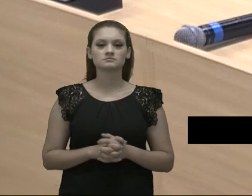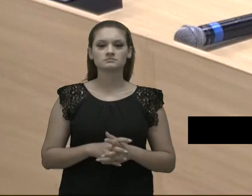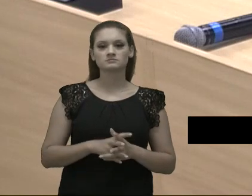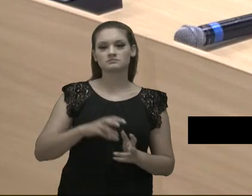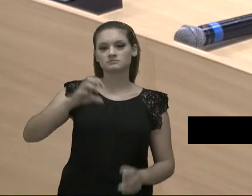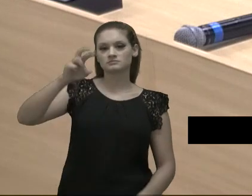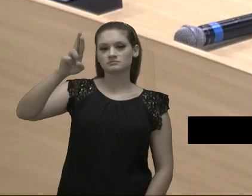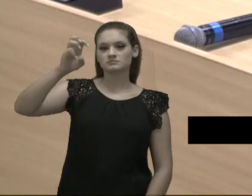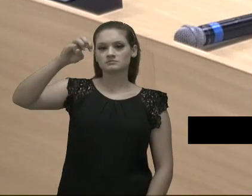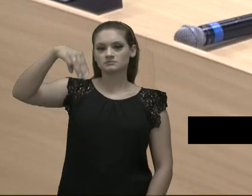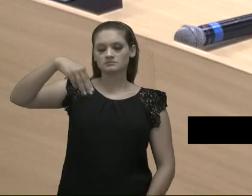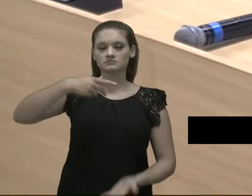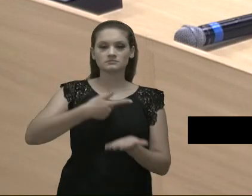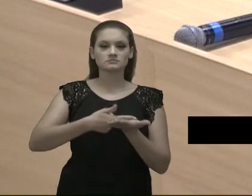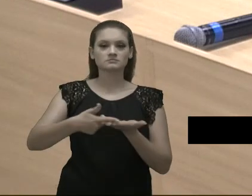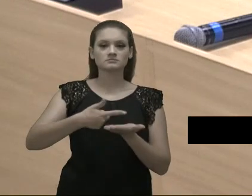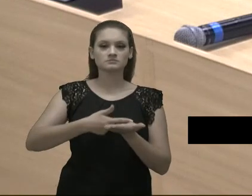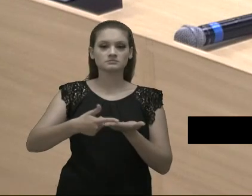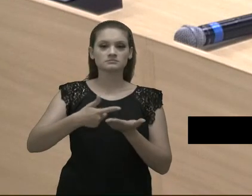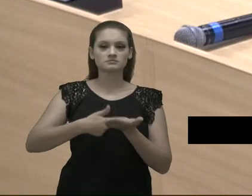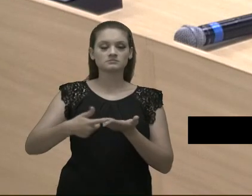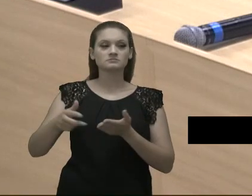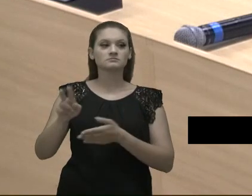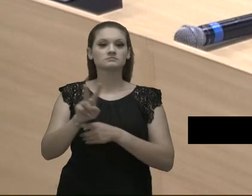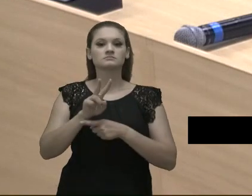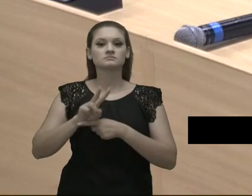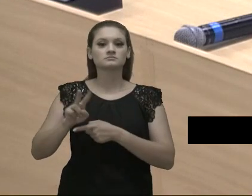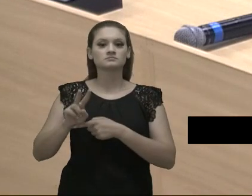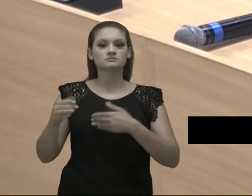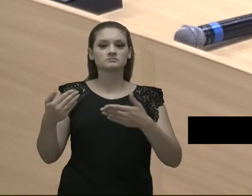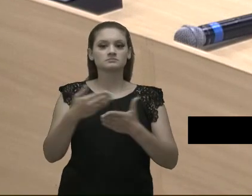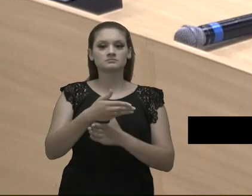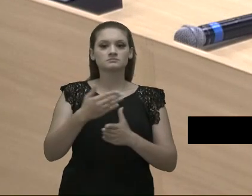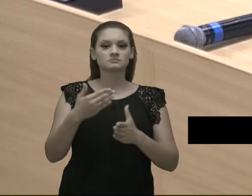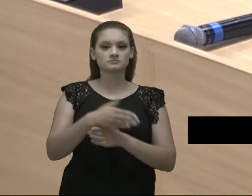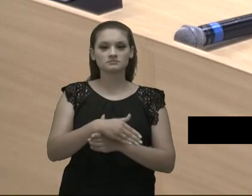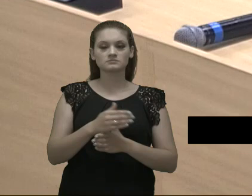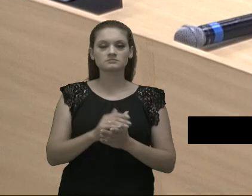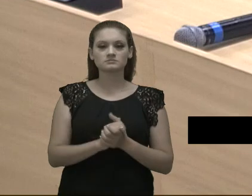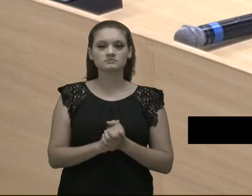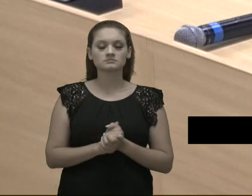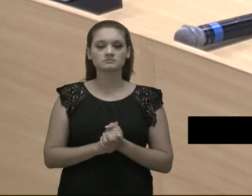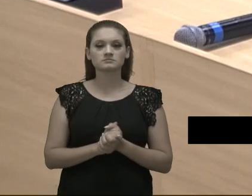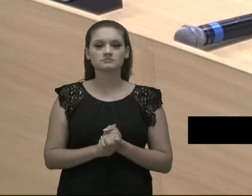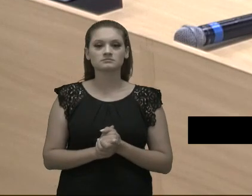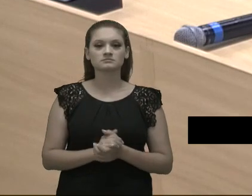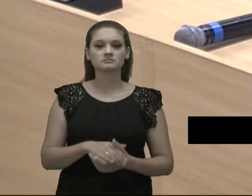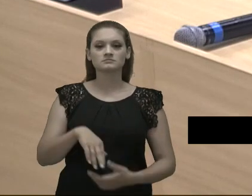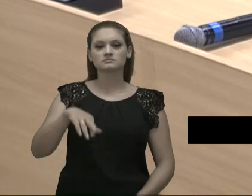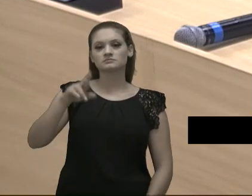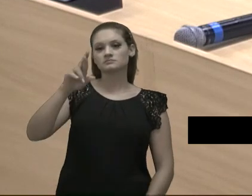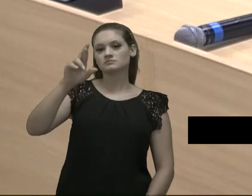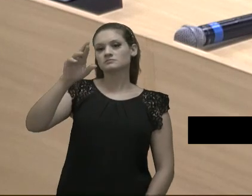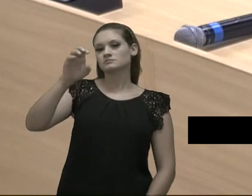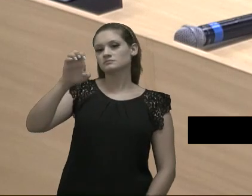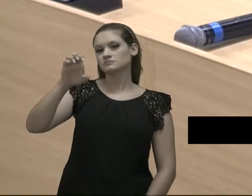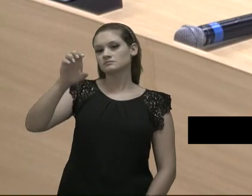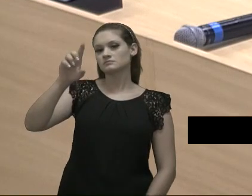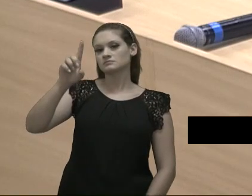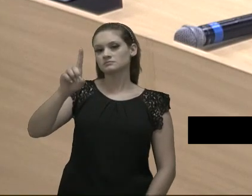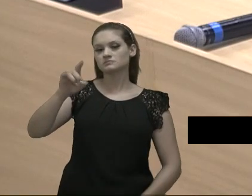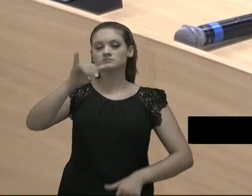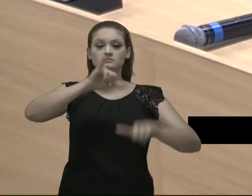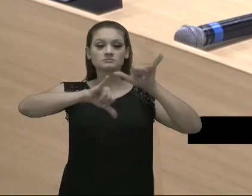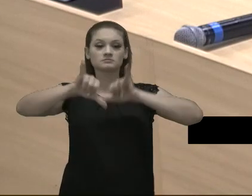RM é da Limpeza e Controladoria de Acesso. A RIDEC, que é a do